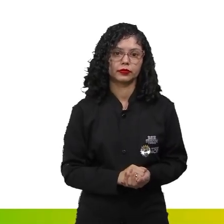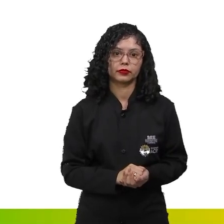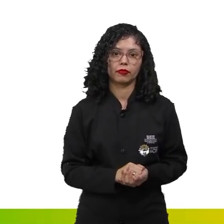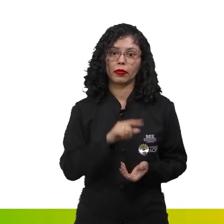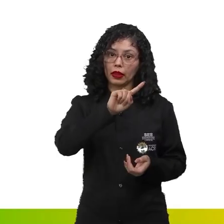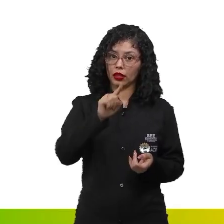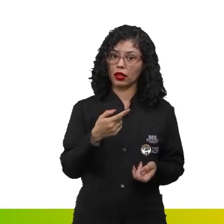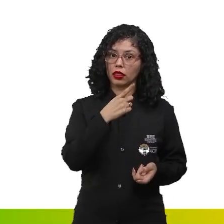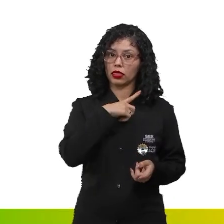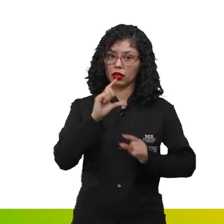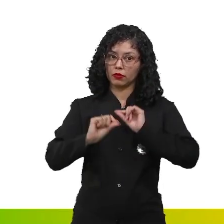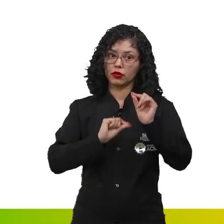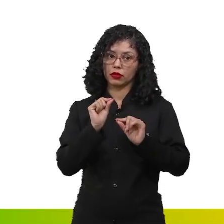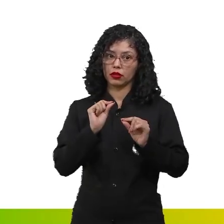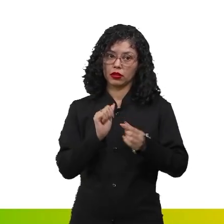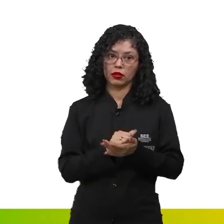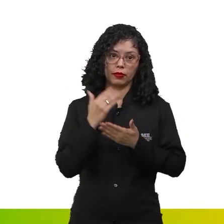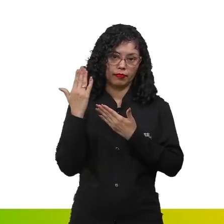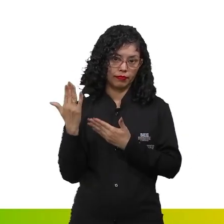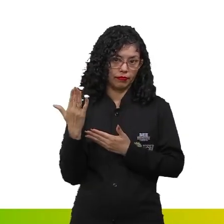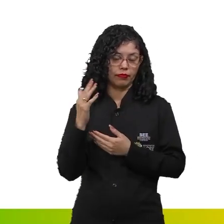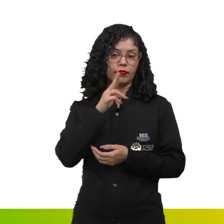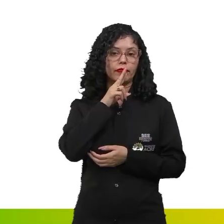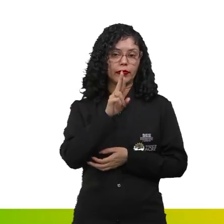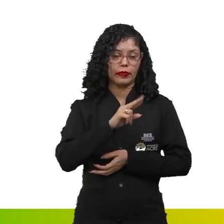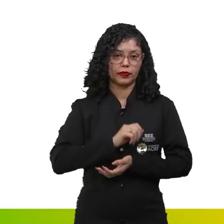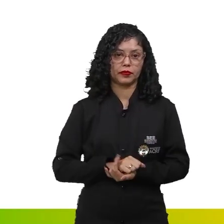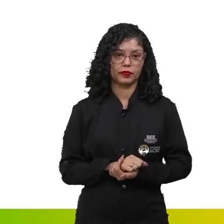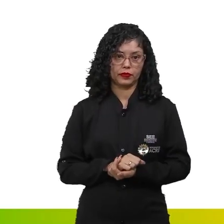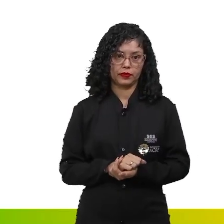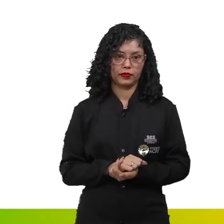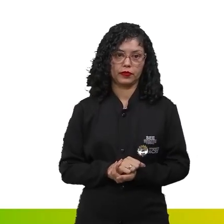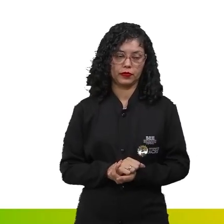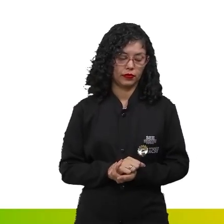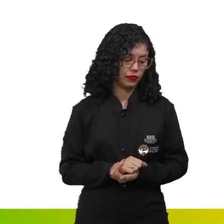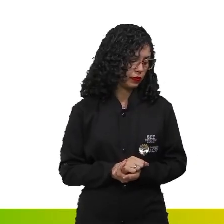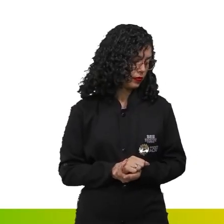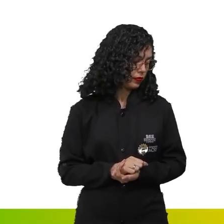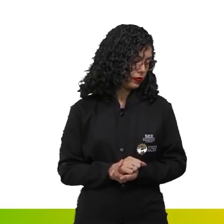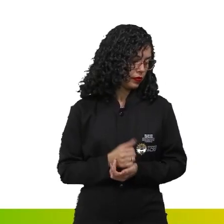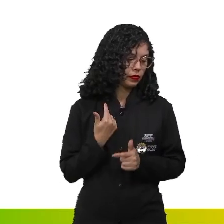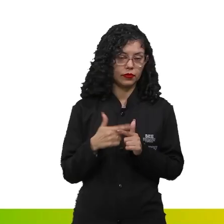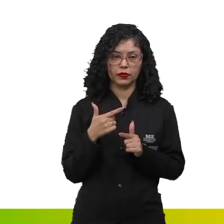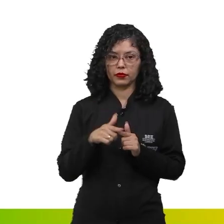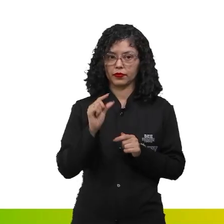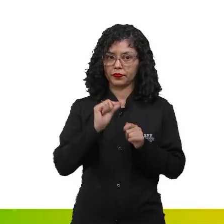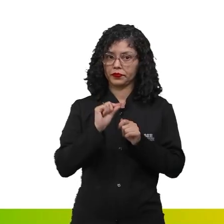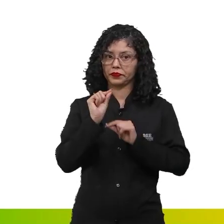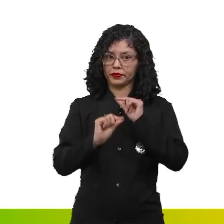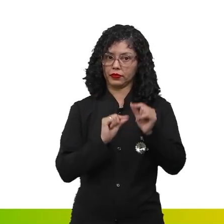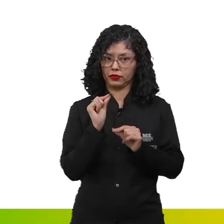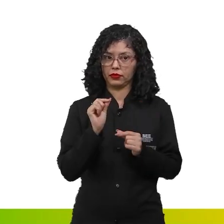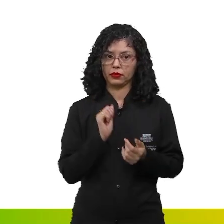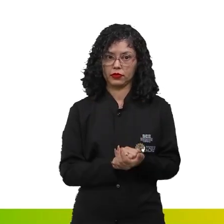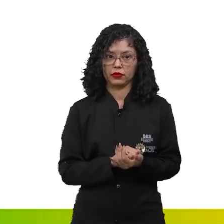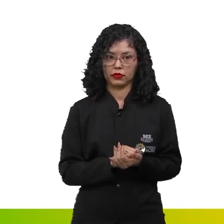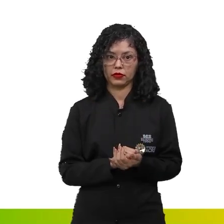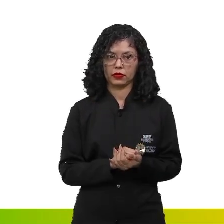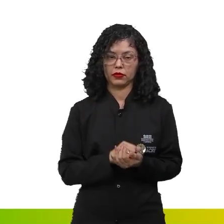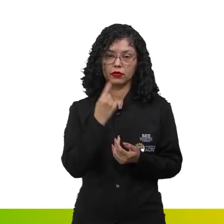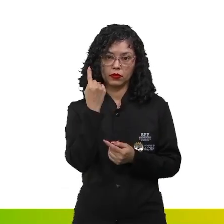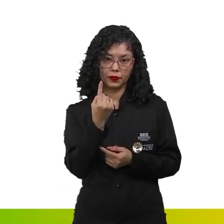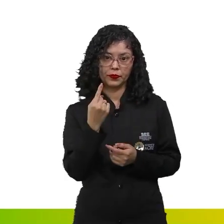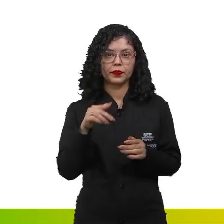1.200.000. Vai ficar da seguinte maneira. Essa situação nós fazemos de